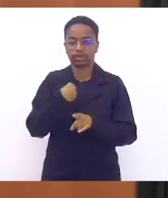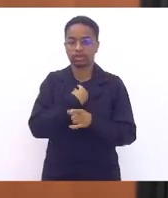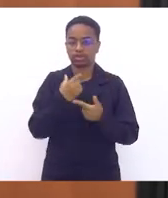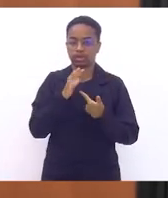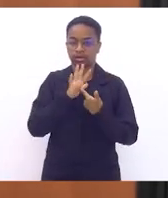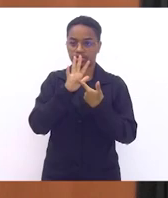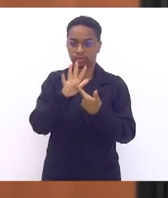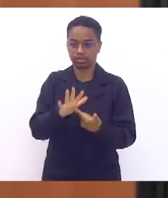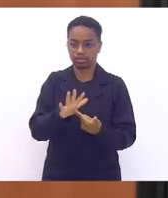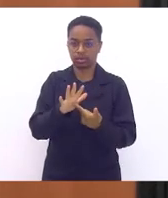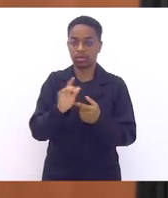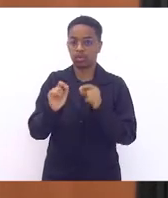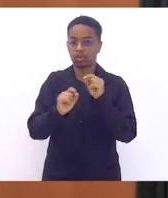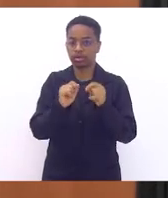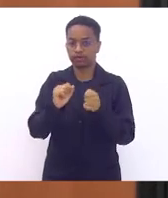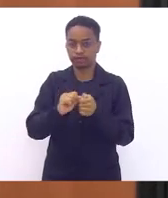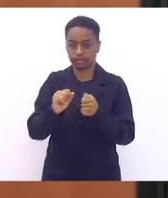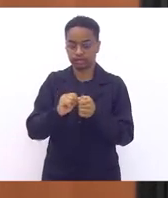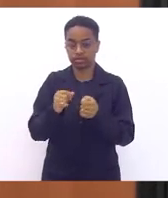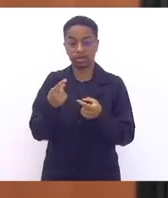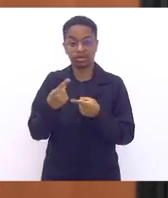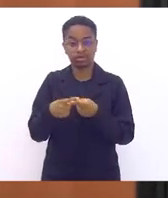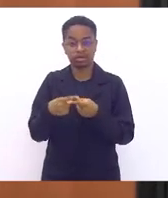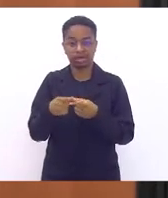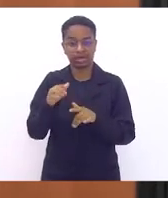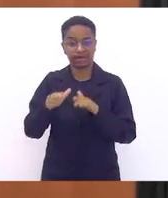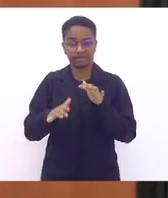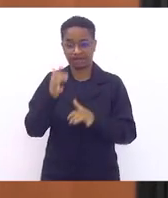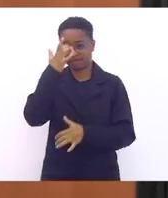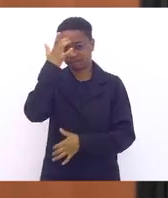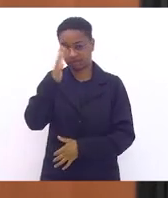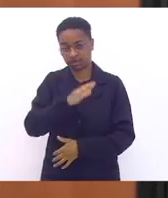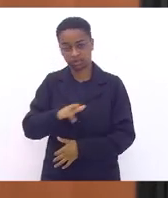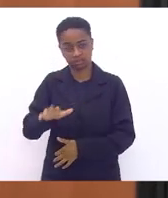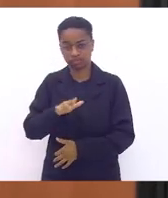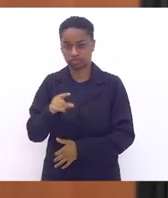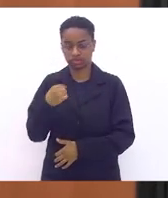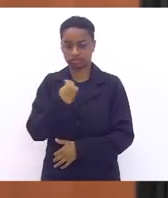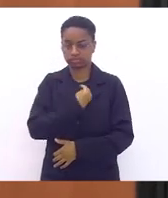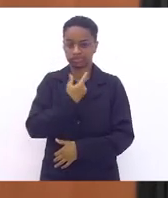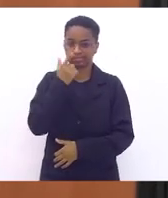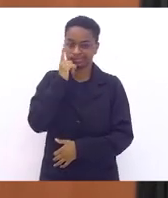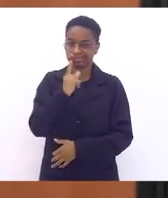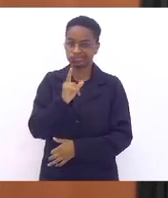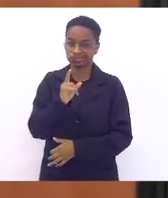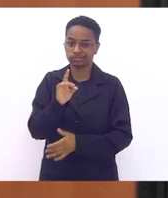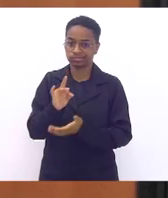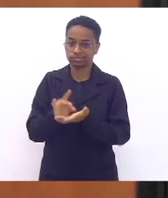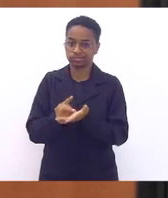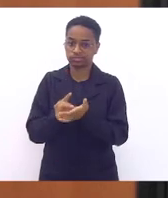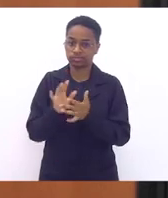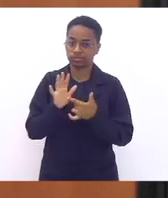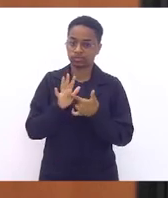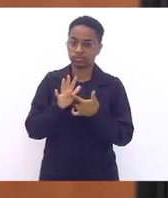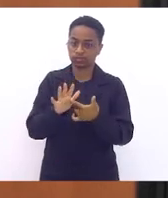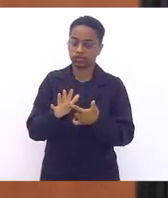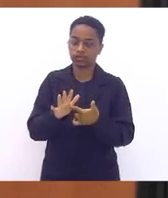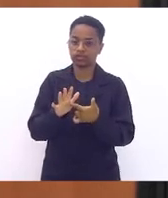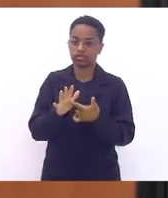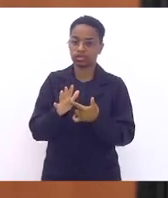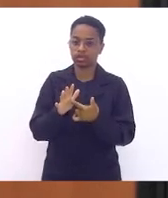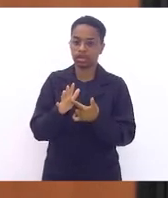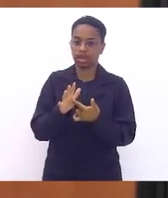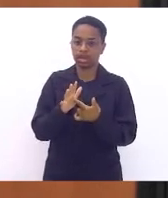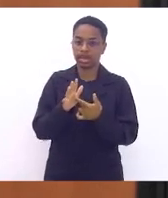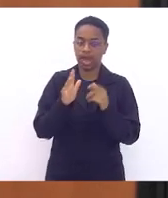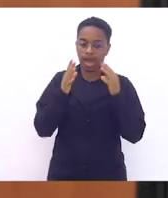que nós estamos fazendo, né, que nem sempre é tão fácil assim a gente conseguir dar visibilidade para essas ações. Como o Mário